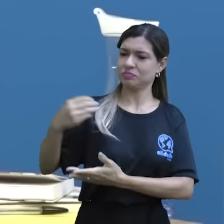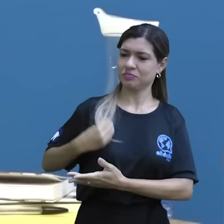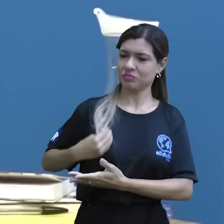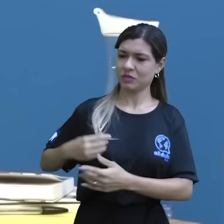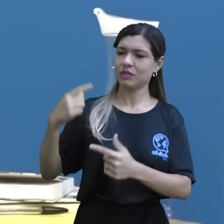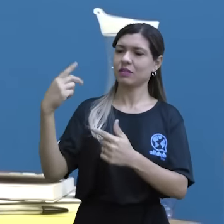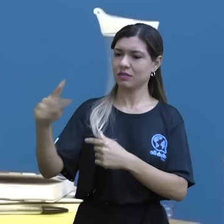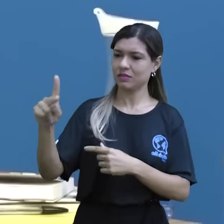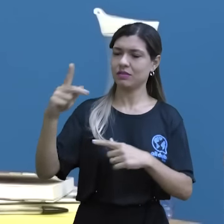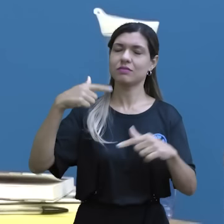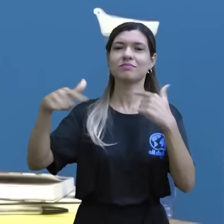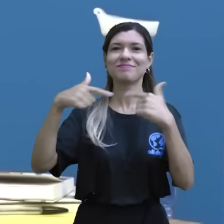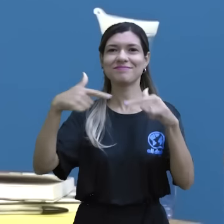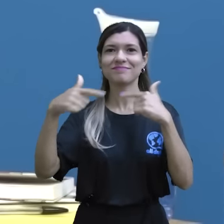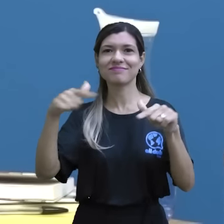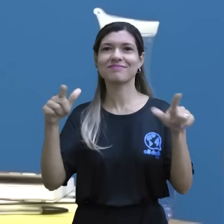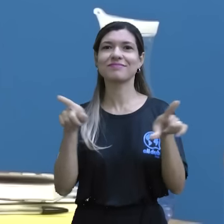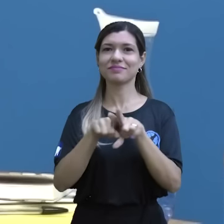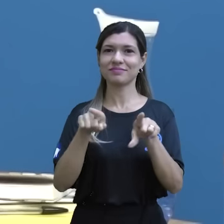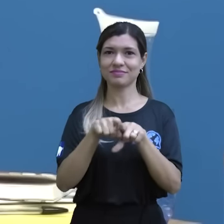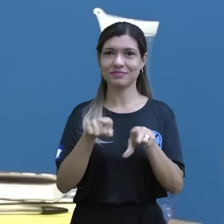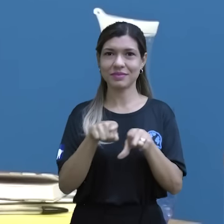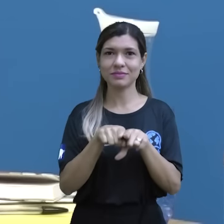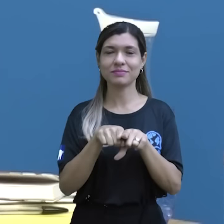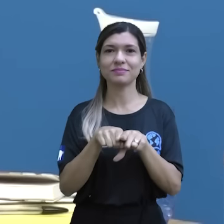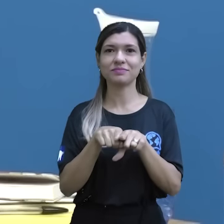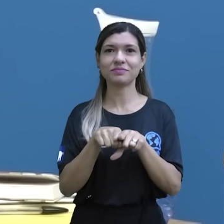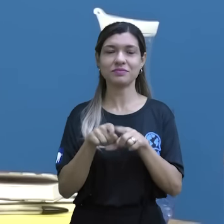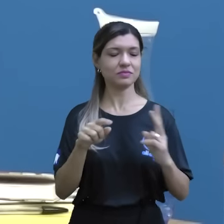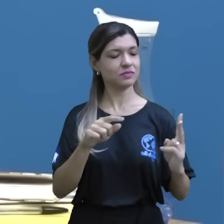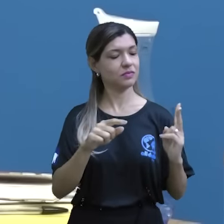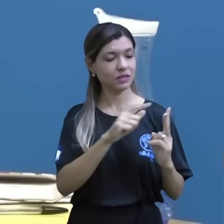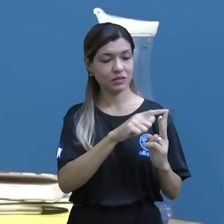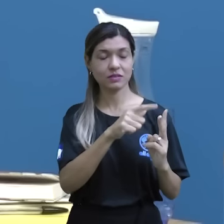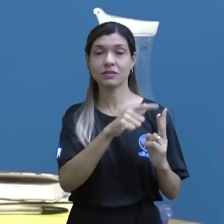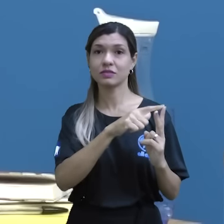ensaísta, que trabalha com Lima Barreto desde os anos 90.